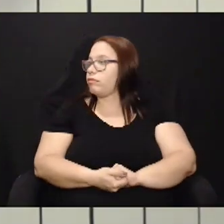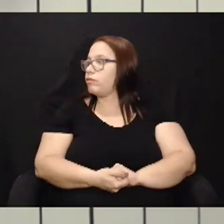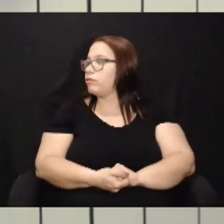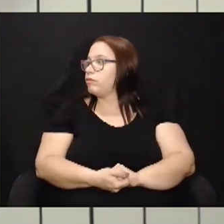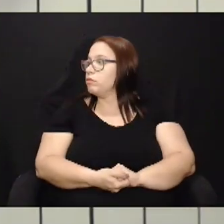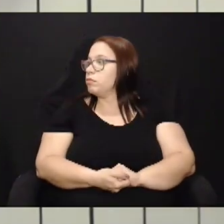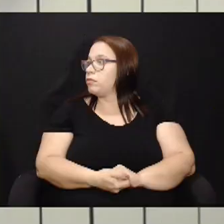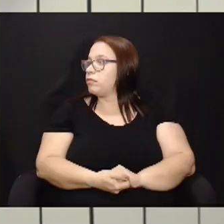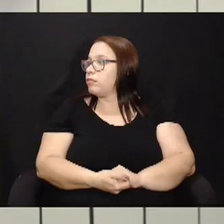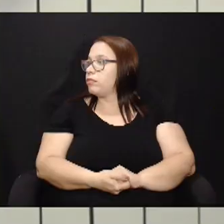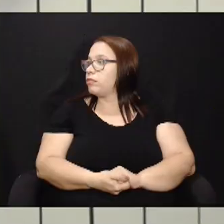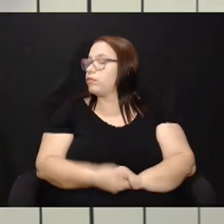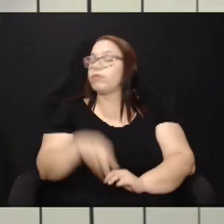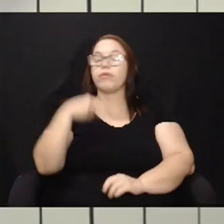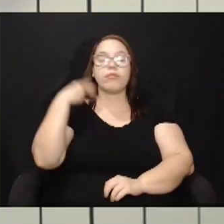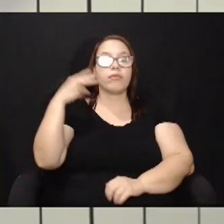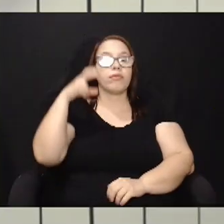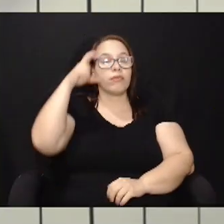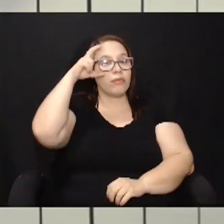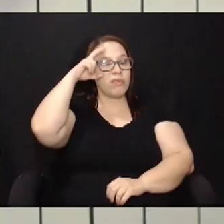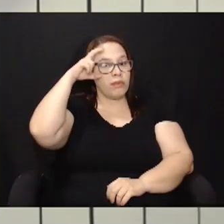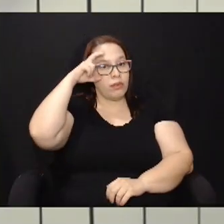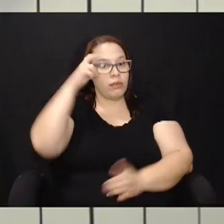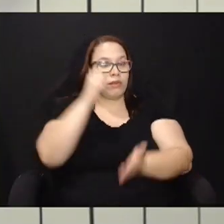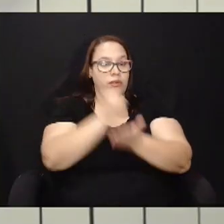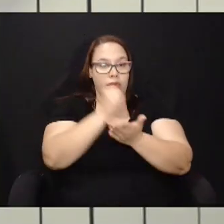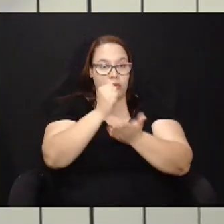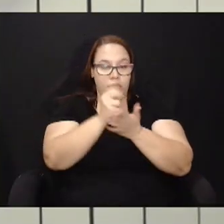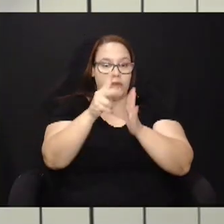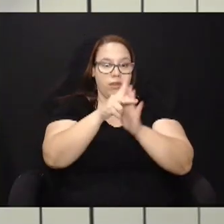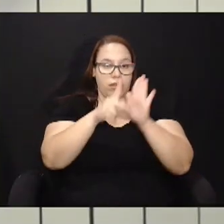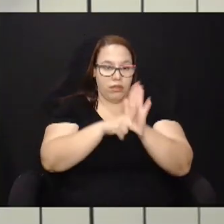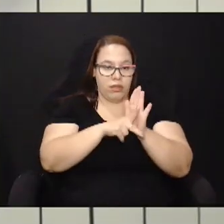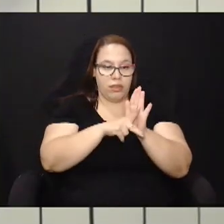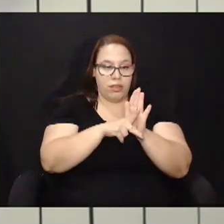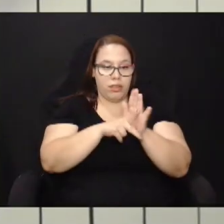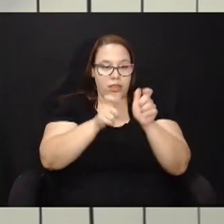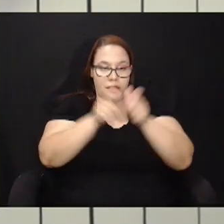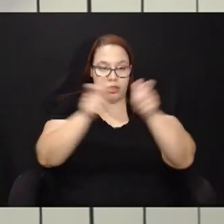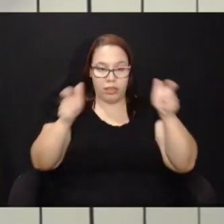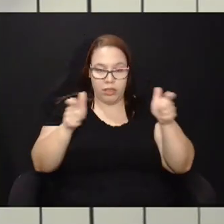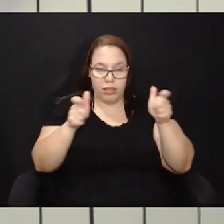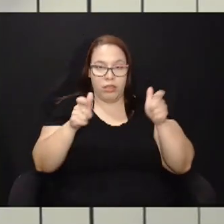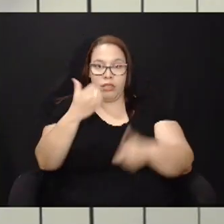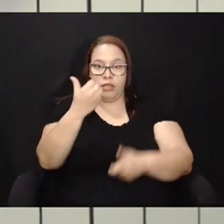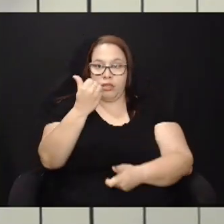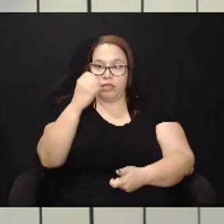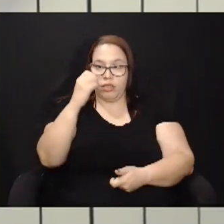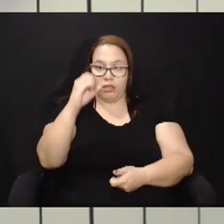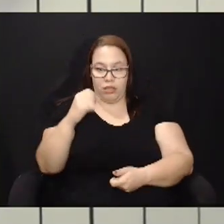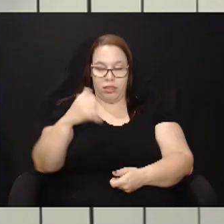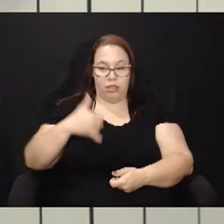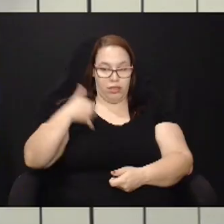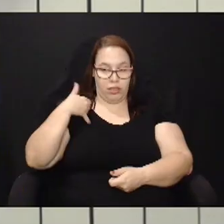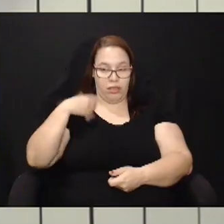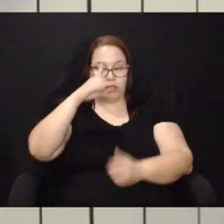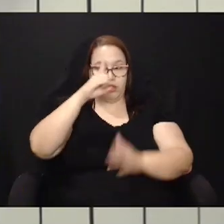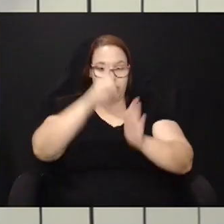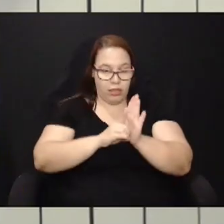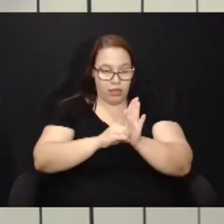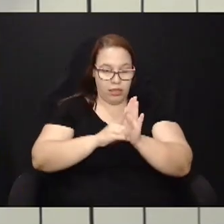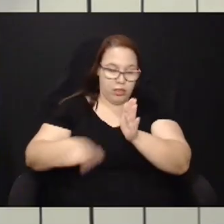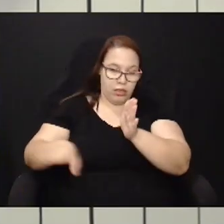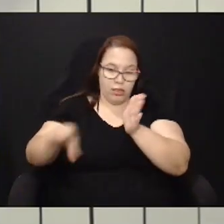O vereador Carlinhos Camelô protocola projeto que amplia para 60 anos o direito de embarque por